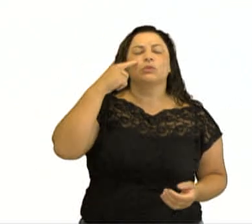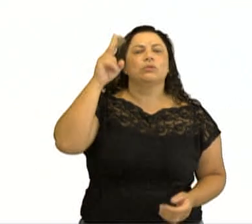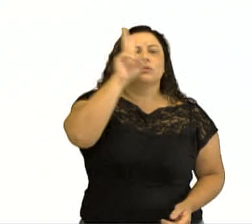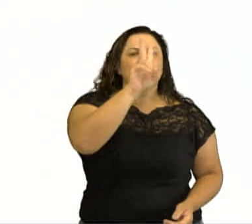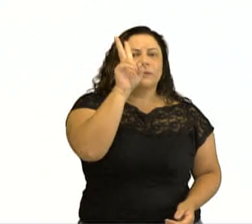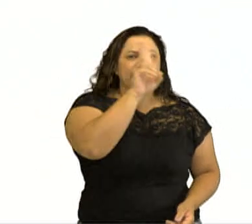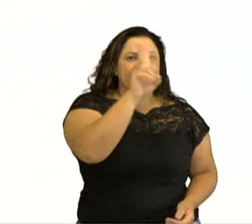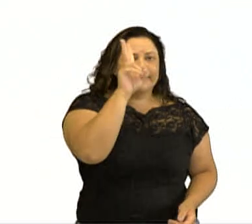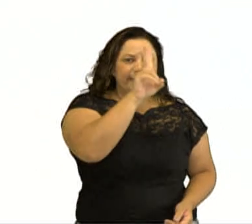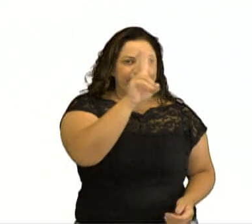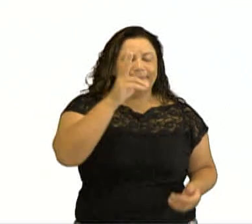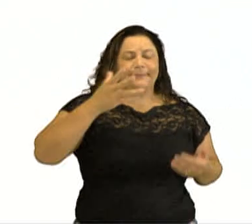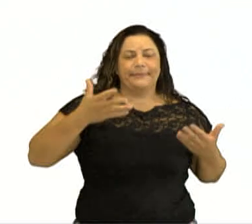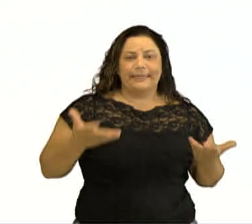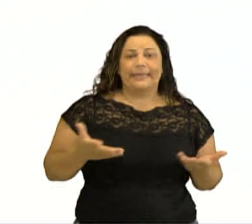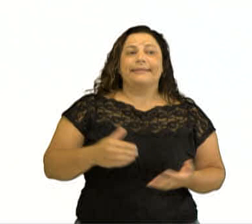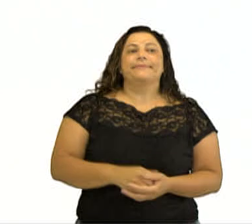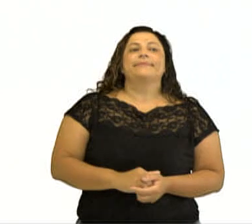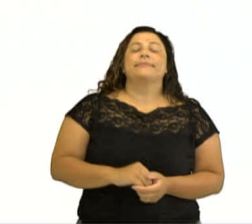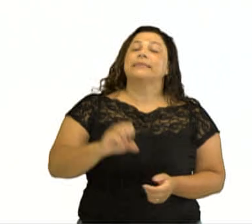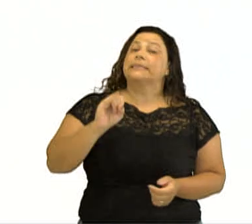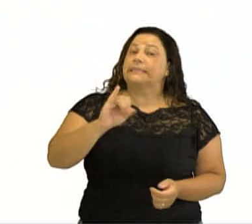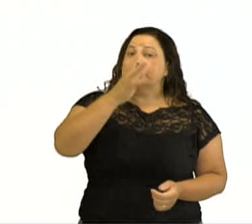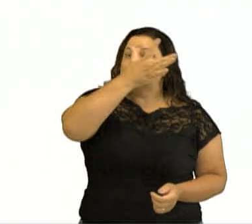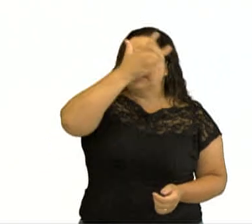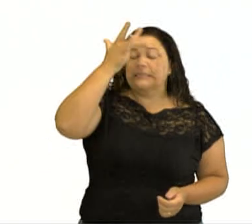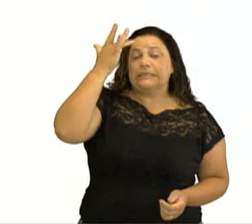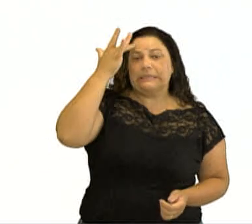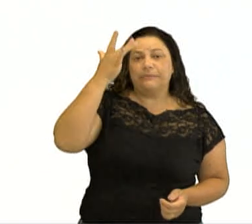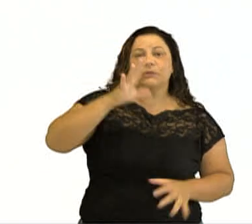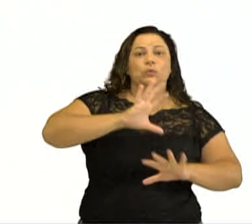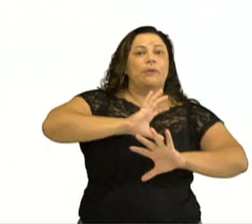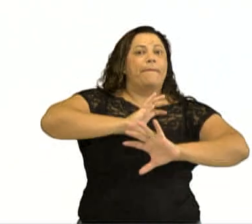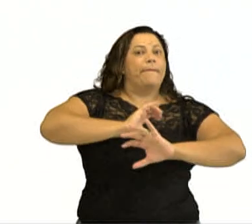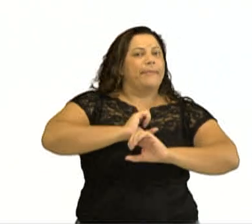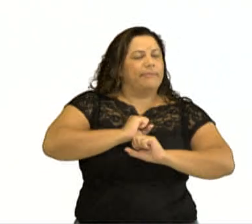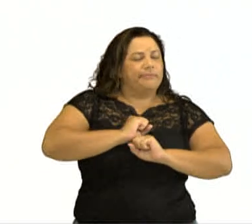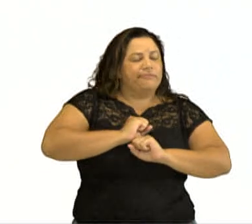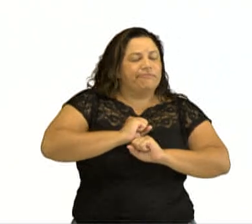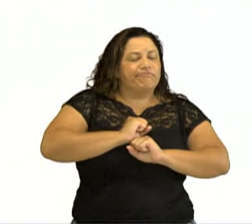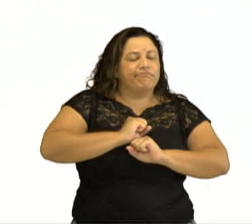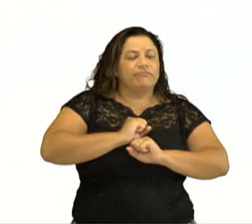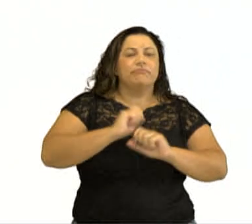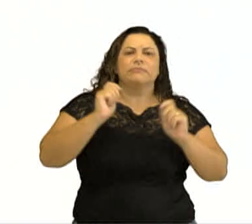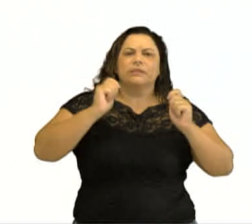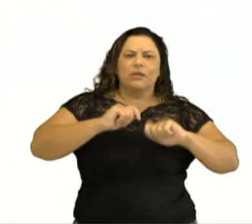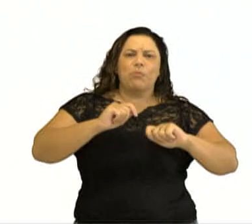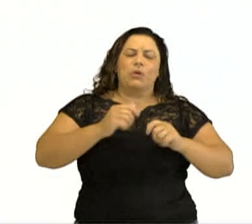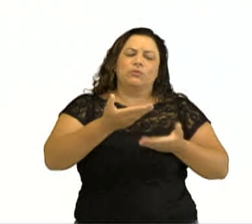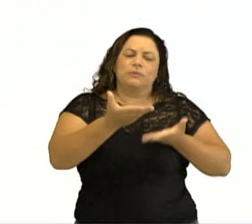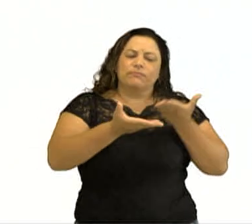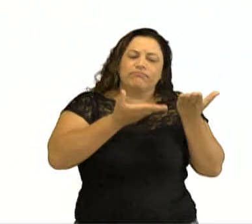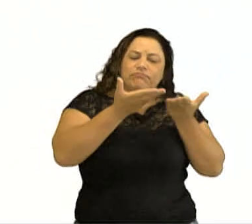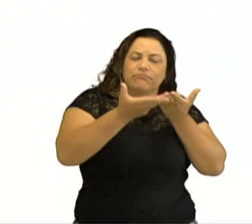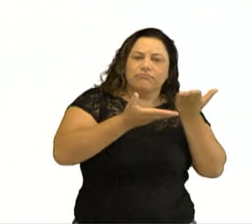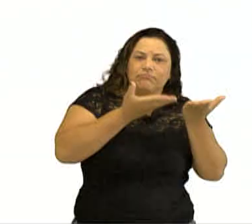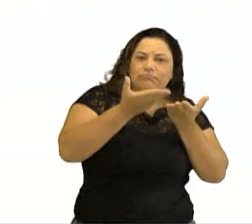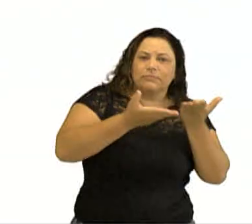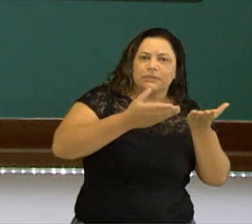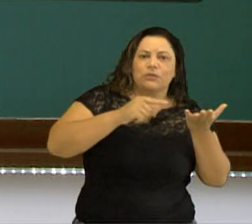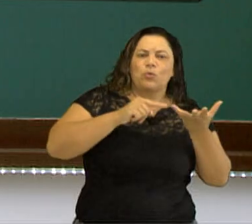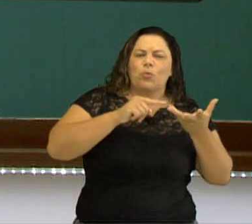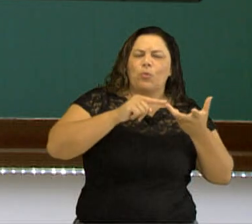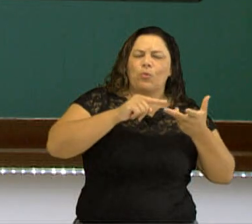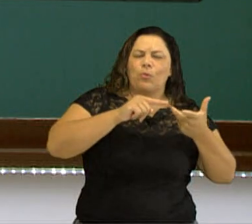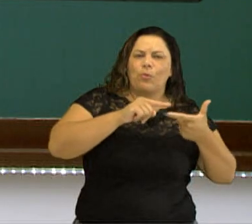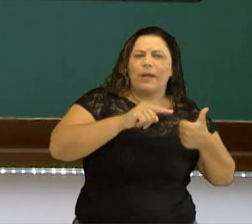e levar isso adiante. Caso a pessoa contraia o vírus, ela pode fazer um tratamento com um coquetel de